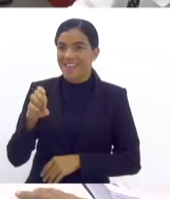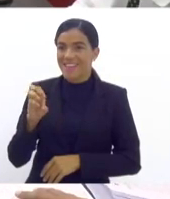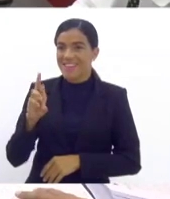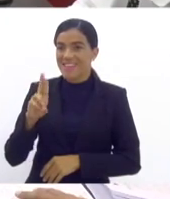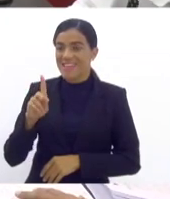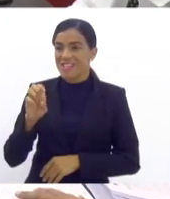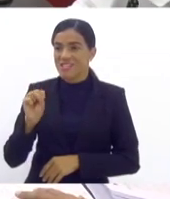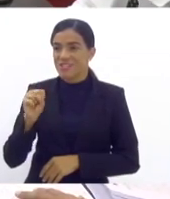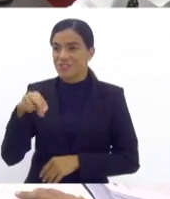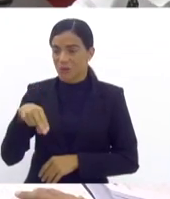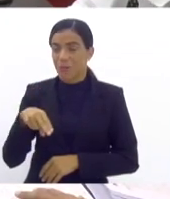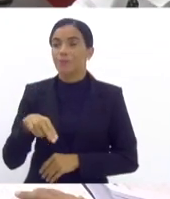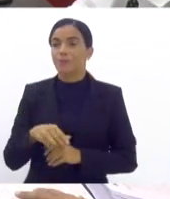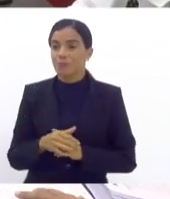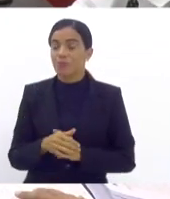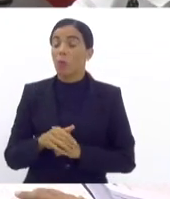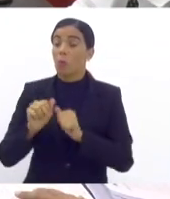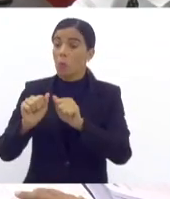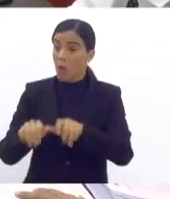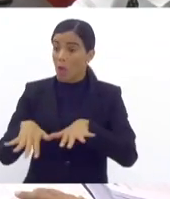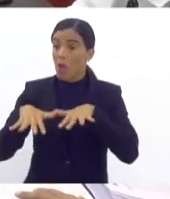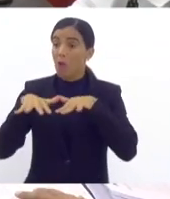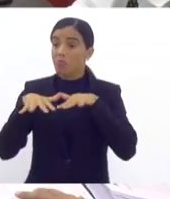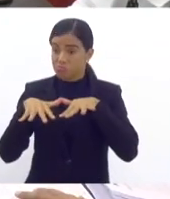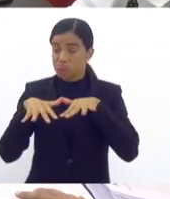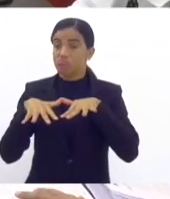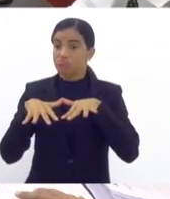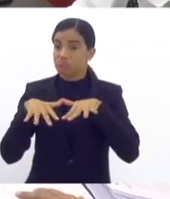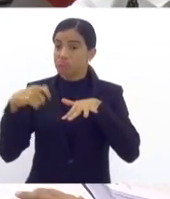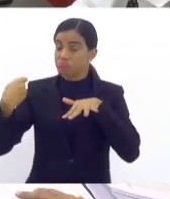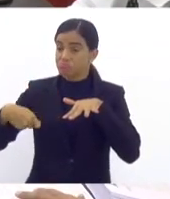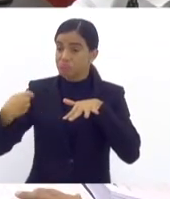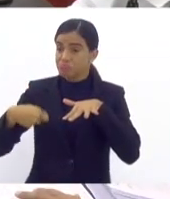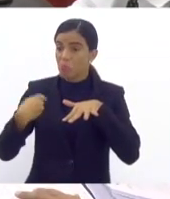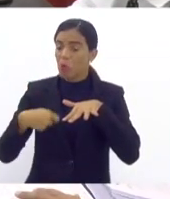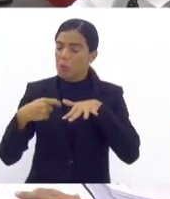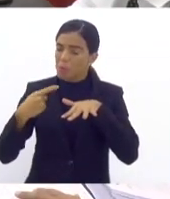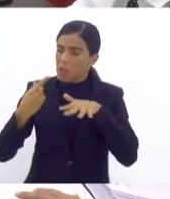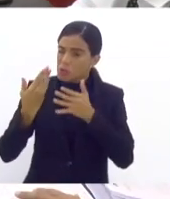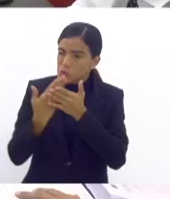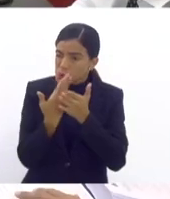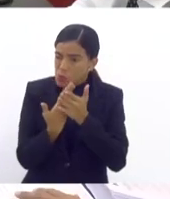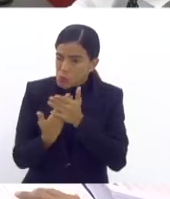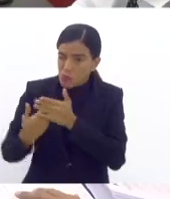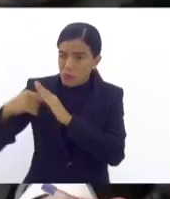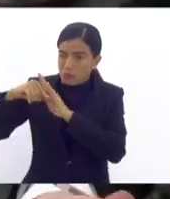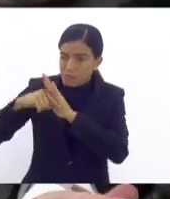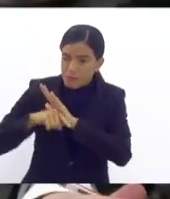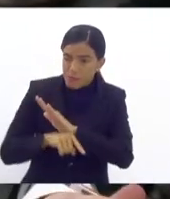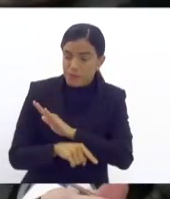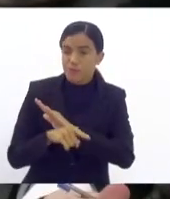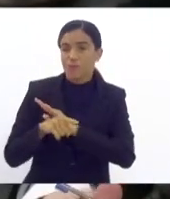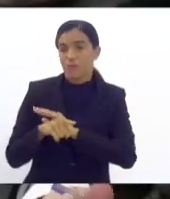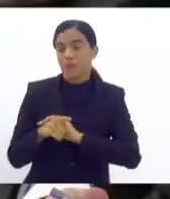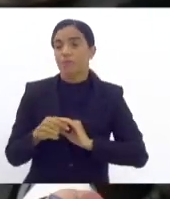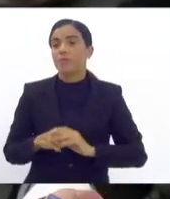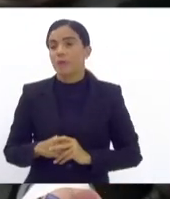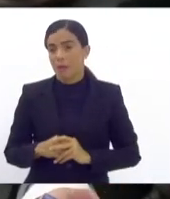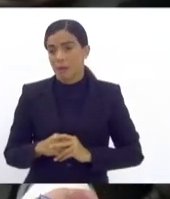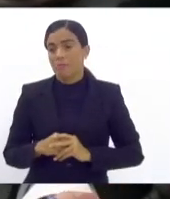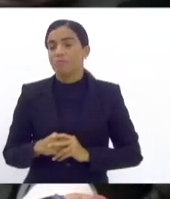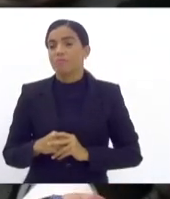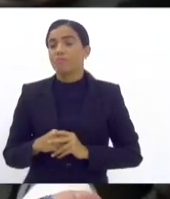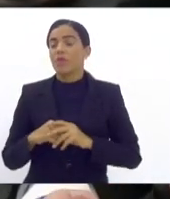Vinícius Cozzolino, pela realização de uma audiência aqui para nos debruçarmos sobre o aspecto dos pedágios no Rio de Janeiro. Como vota Vossa Excelência?